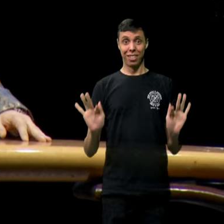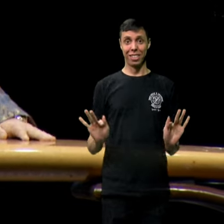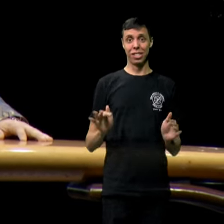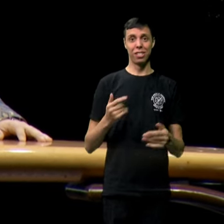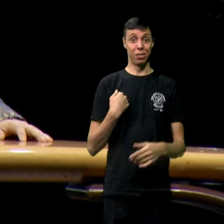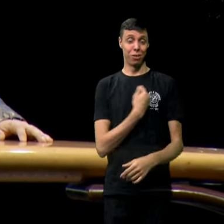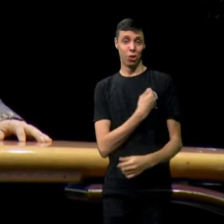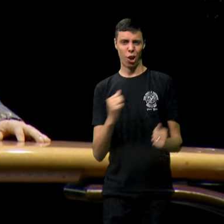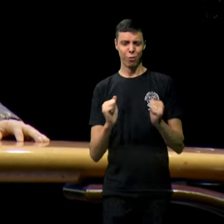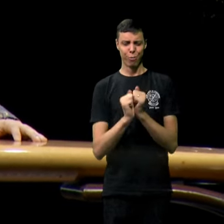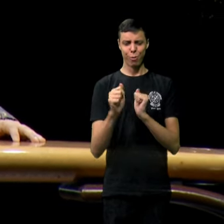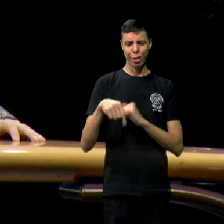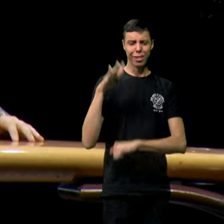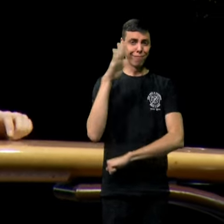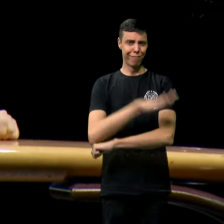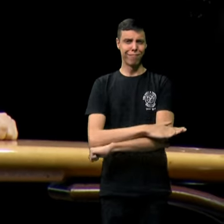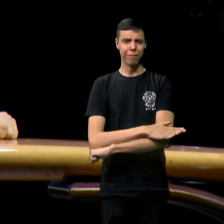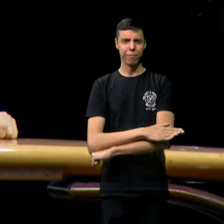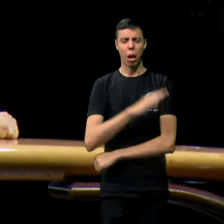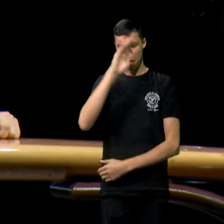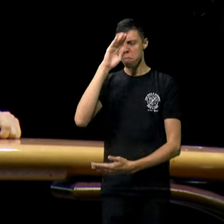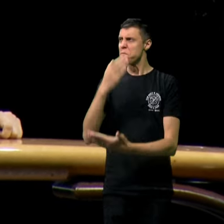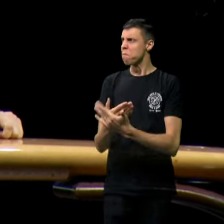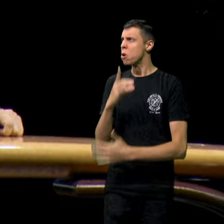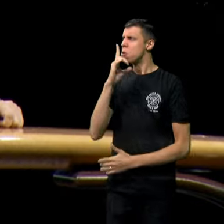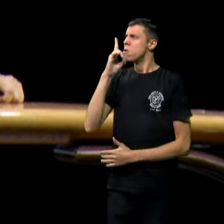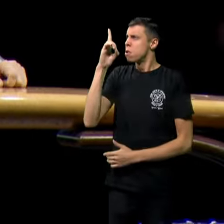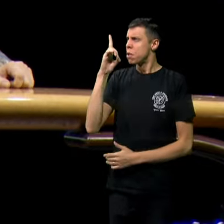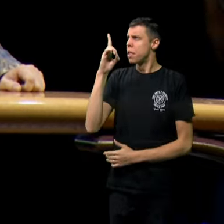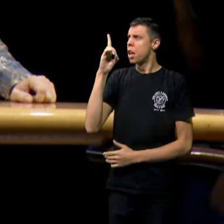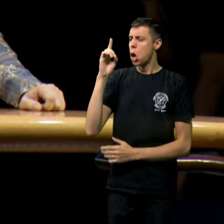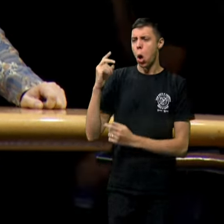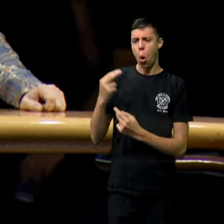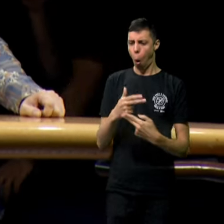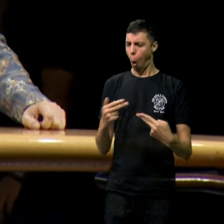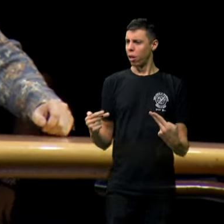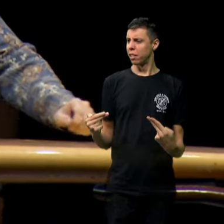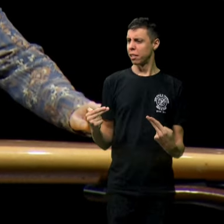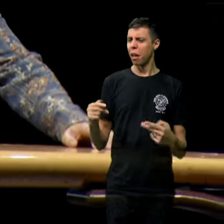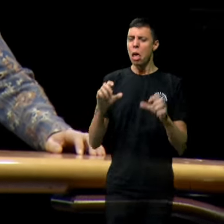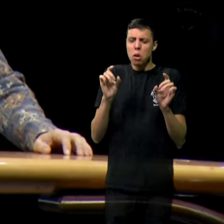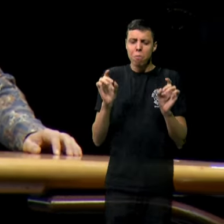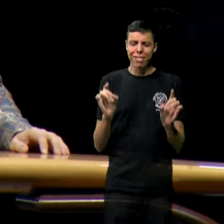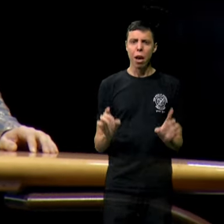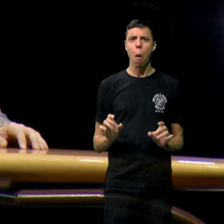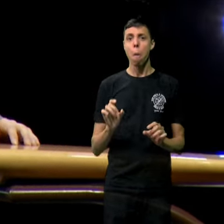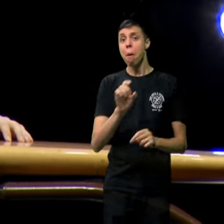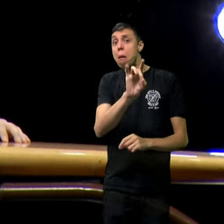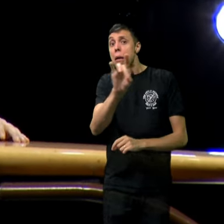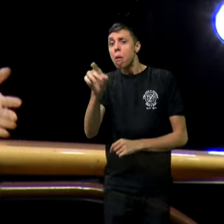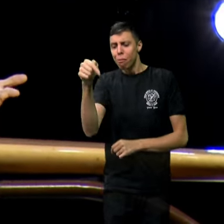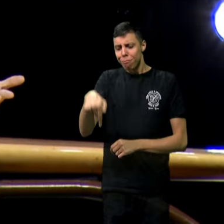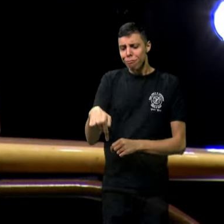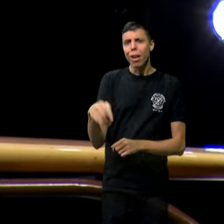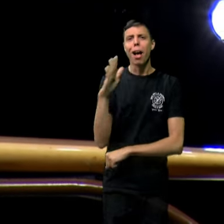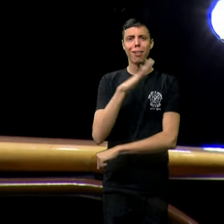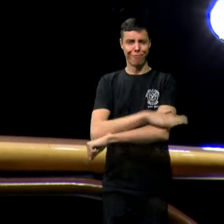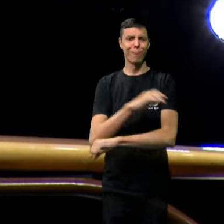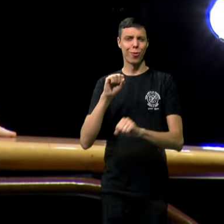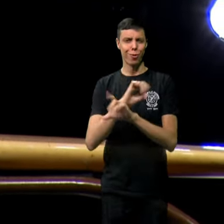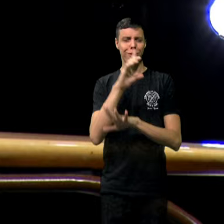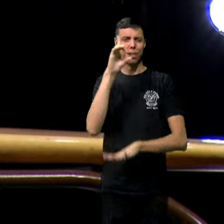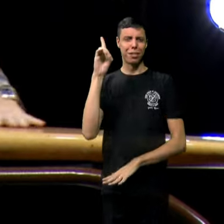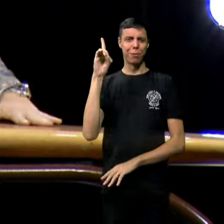tarde. Acredito que Deus tem uma porção especial e específica para nós nesta tarde, amém? Ora